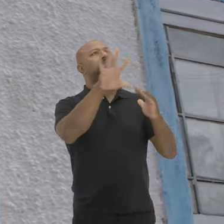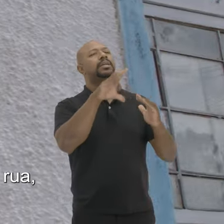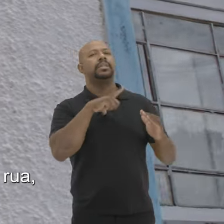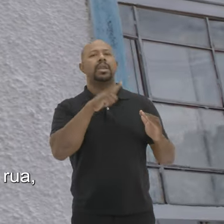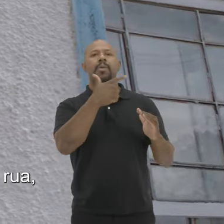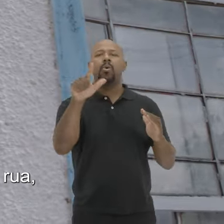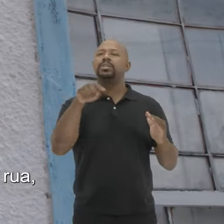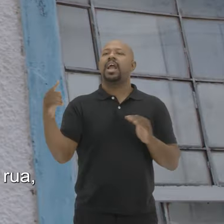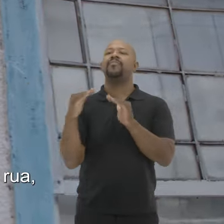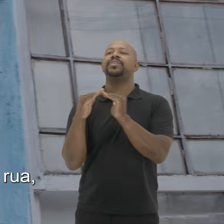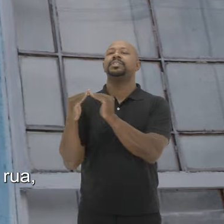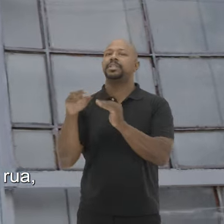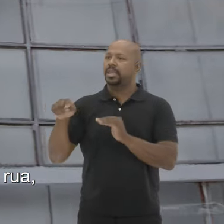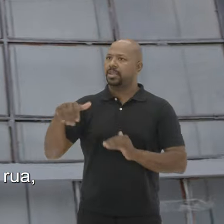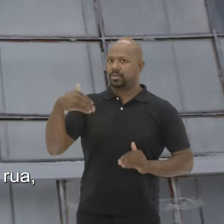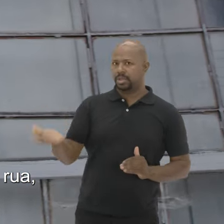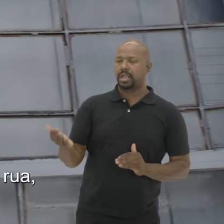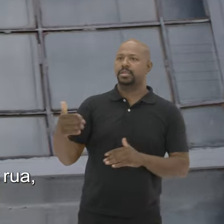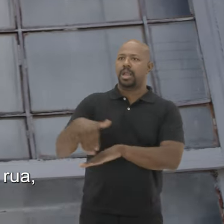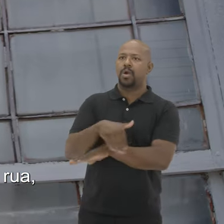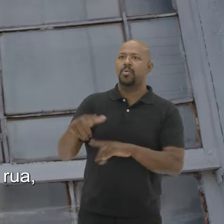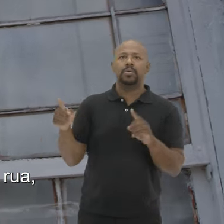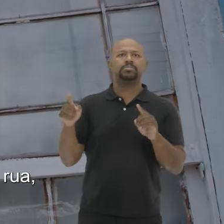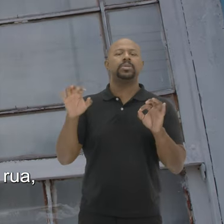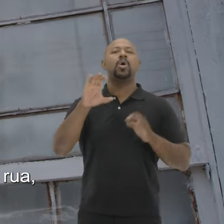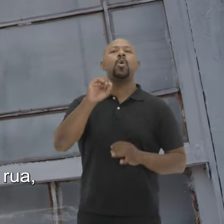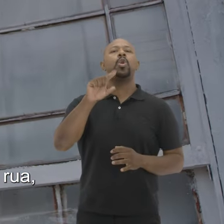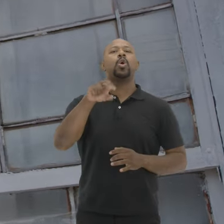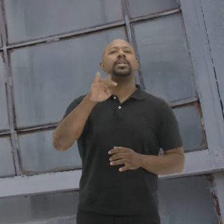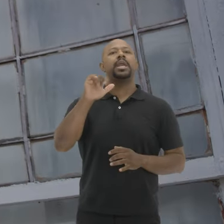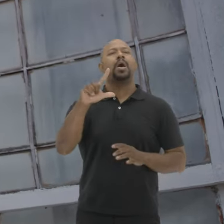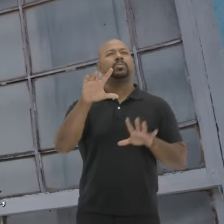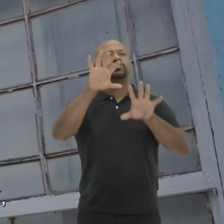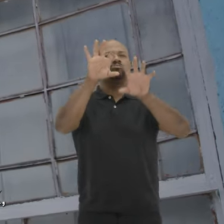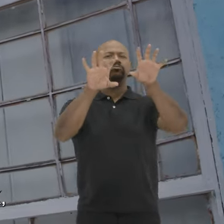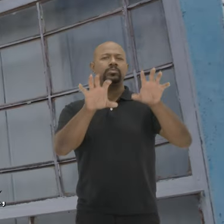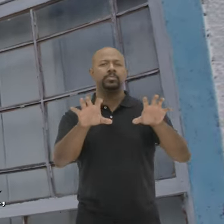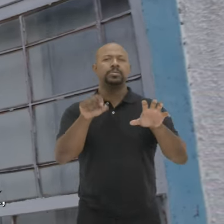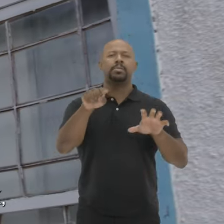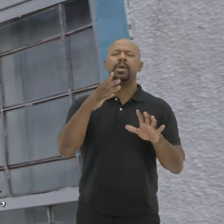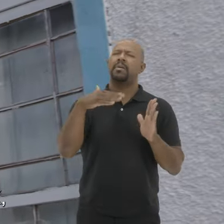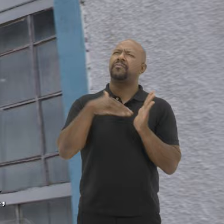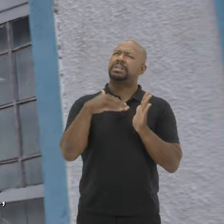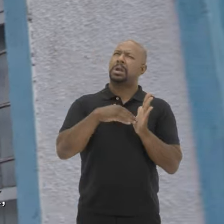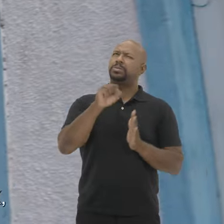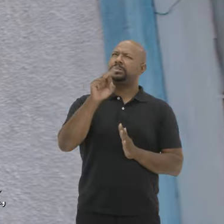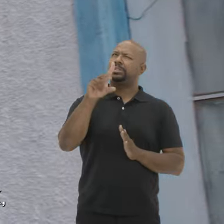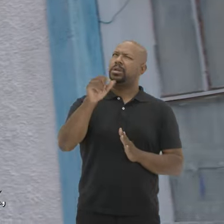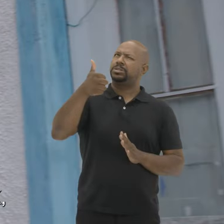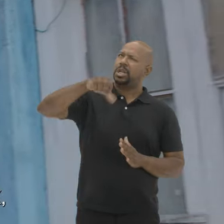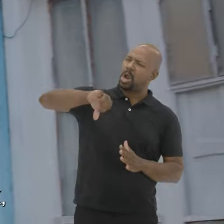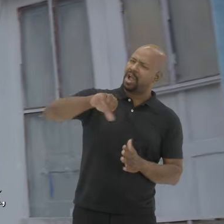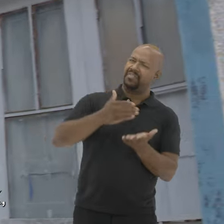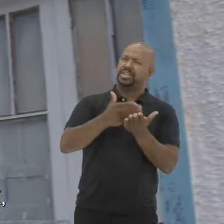e temos uma outra vizinha aqui do lado da rua também de estilo Colonial que são provavelmente do final do século